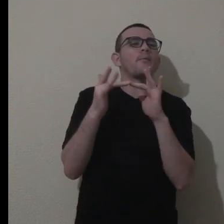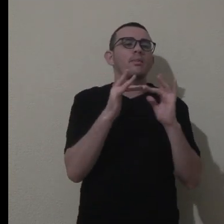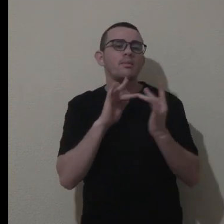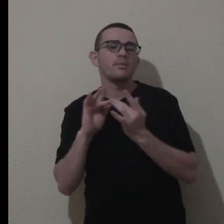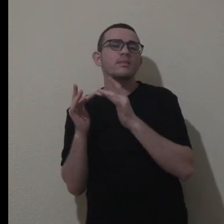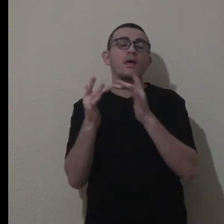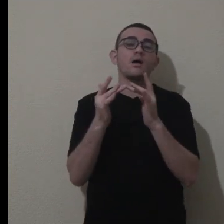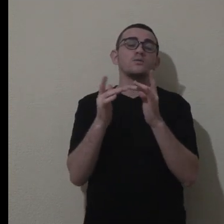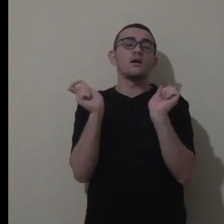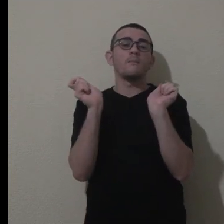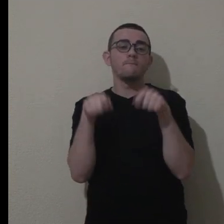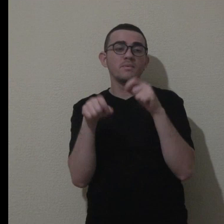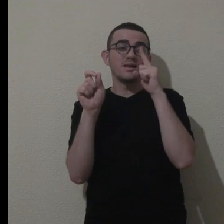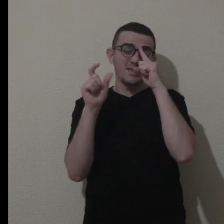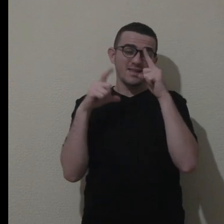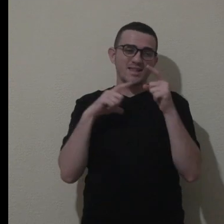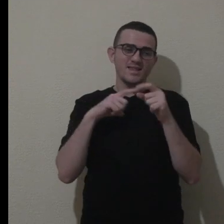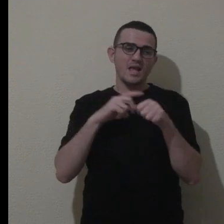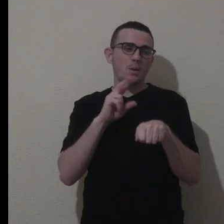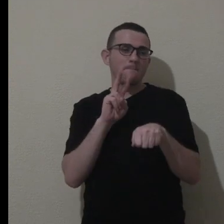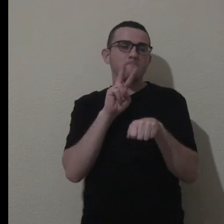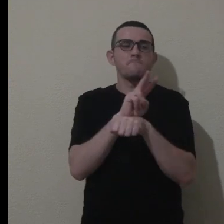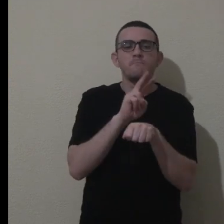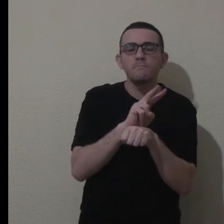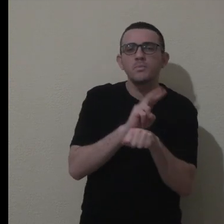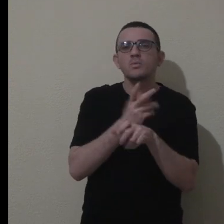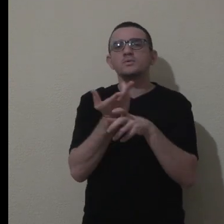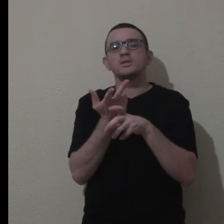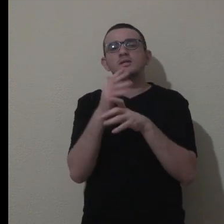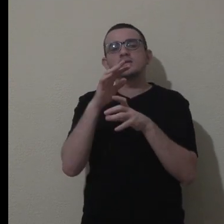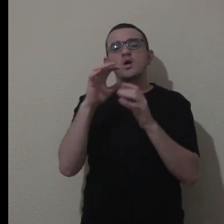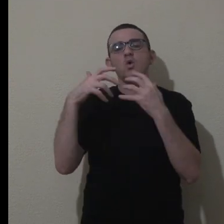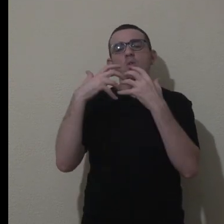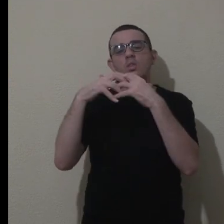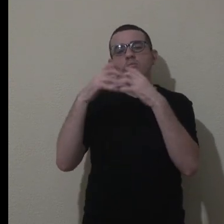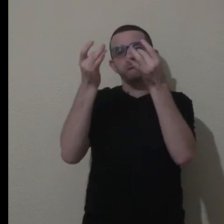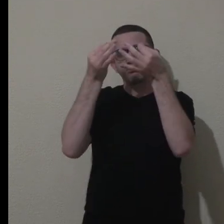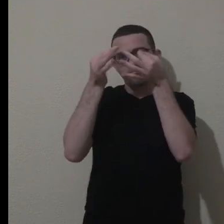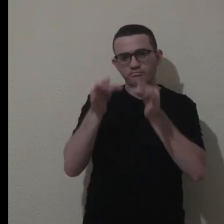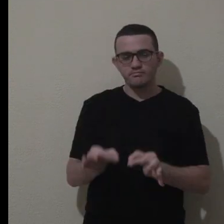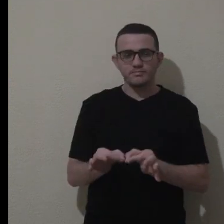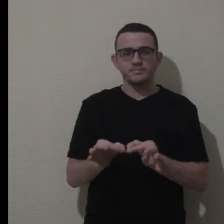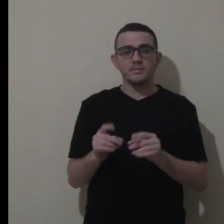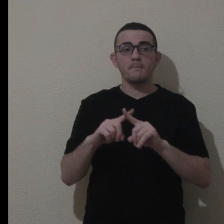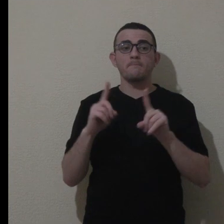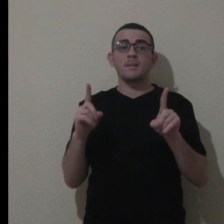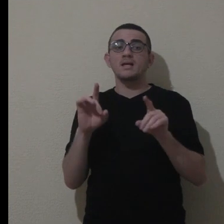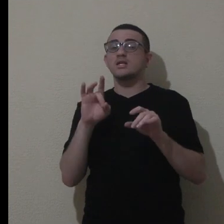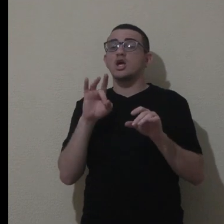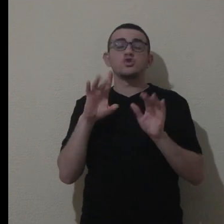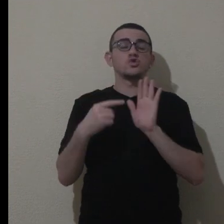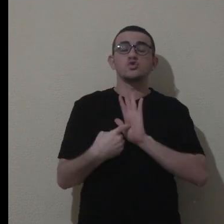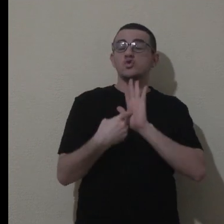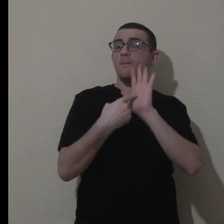confraternização, ela permite com que tenha uma preservação, digamos, da arquitetura cerebral. Mas isso